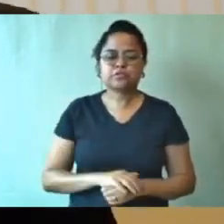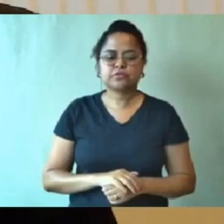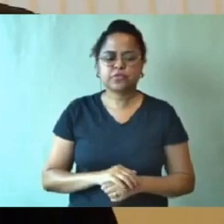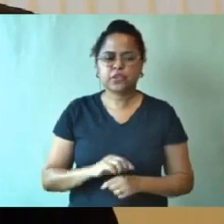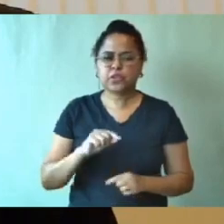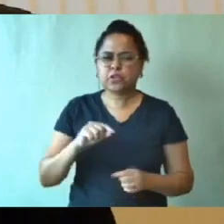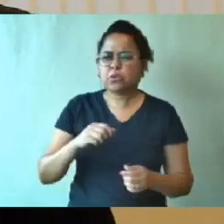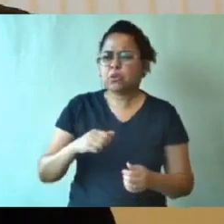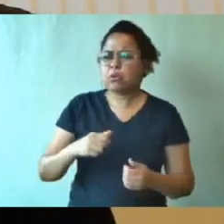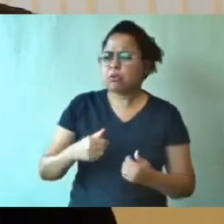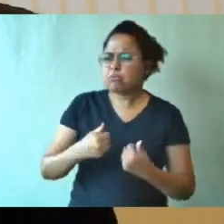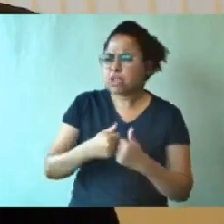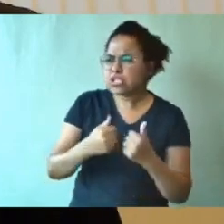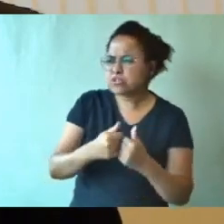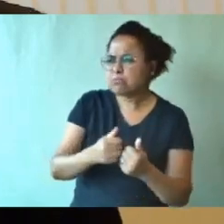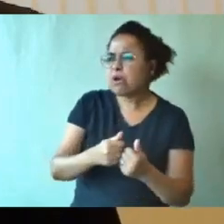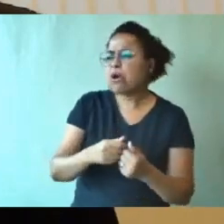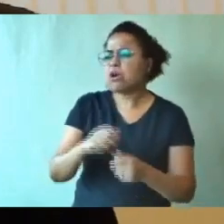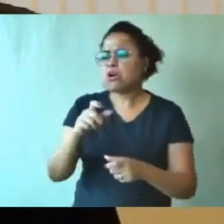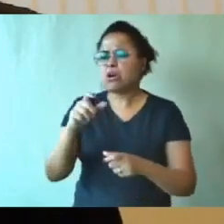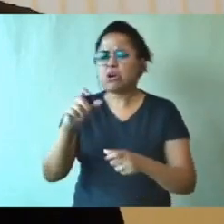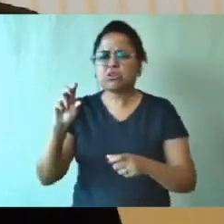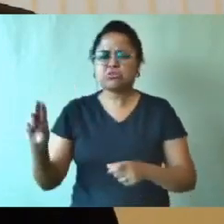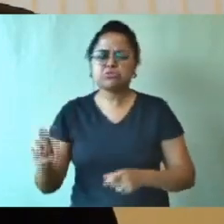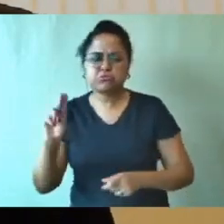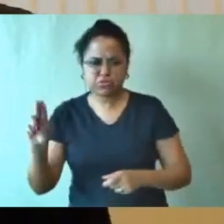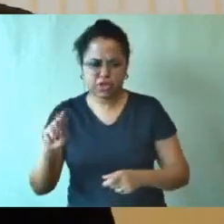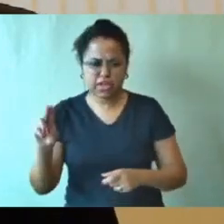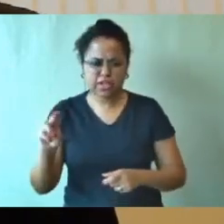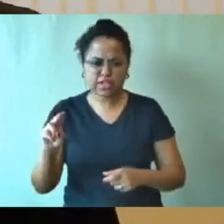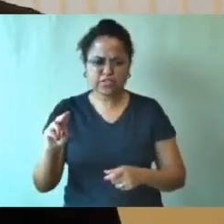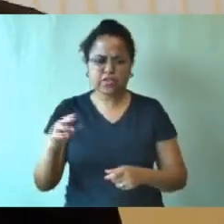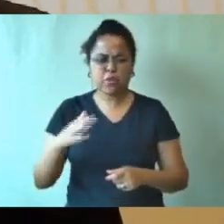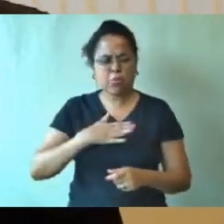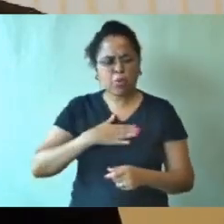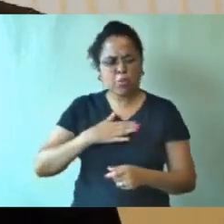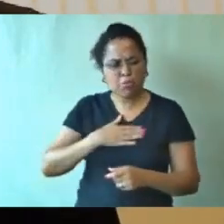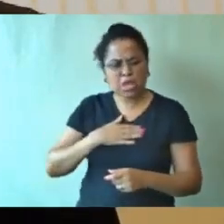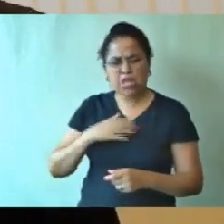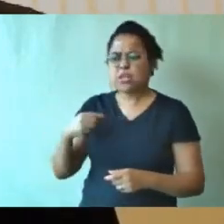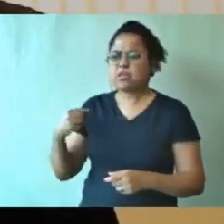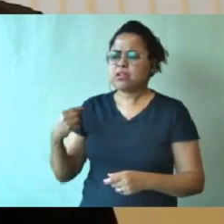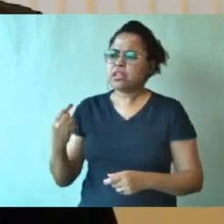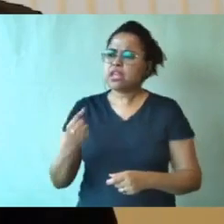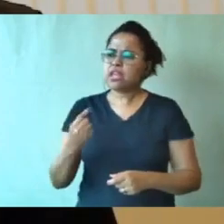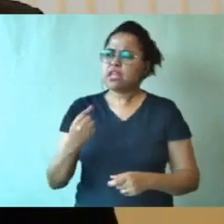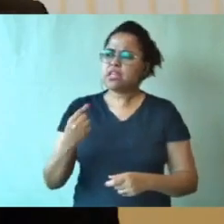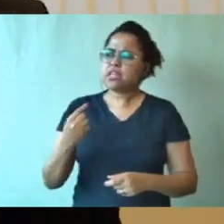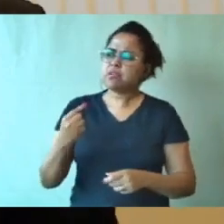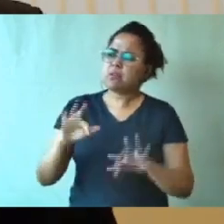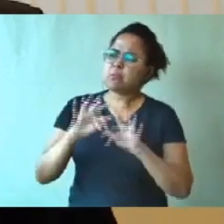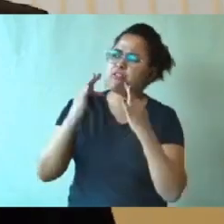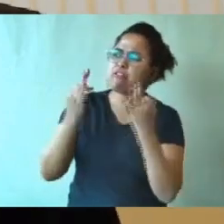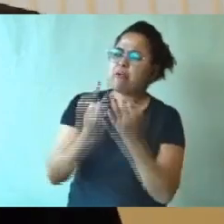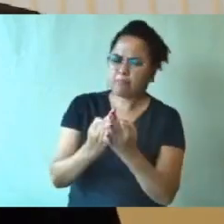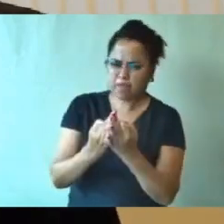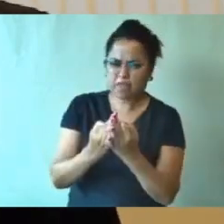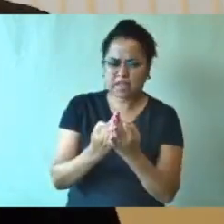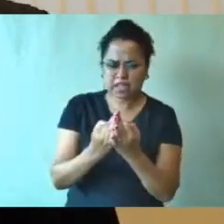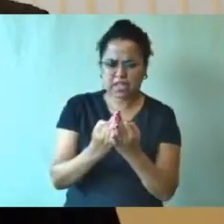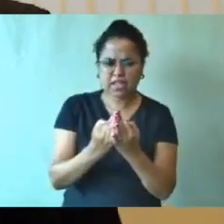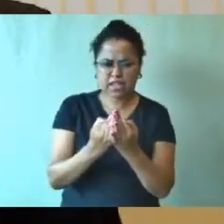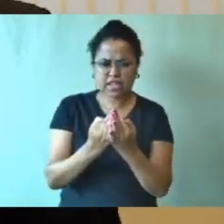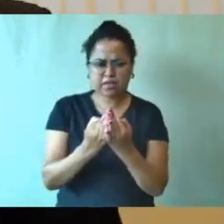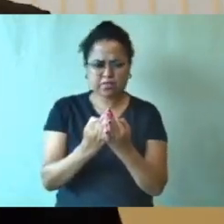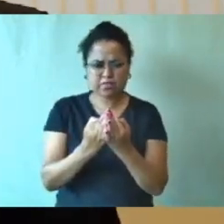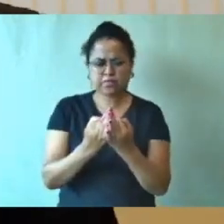O nosso grupo, né, foi fundado por mim, meus irmãos e meu pai há 47 anos. Anteriormente, eu trabalhava no grupo